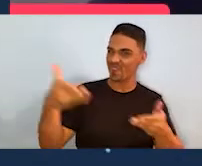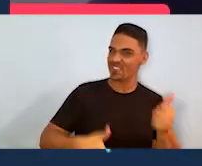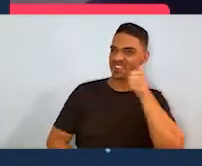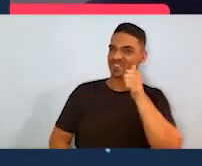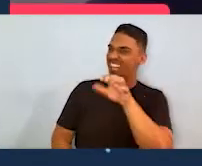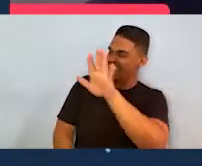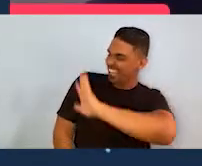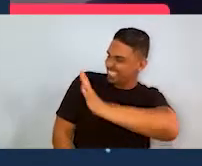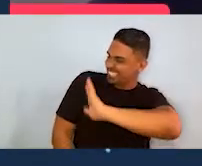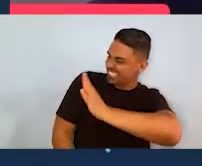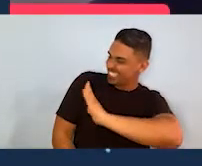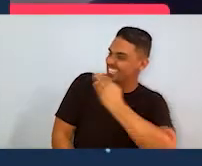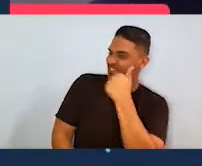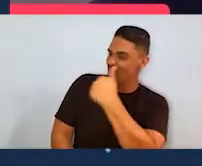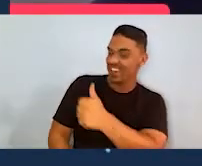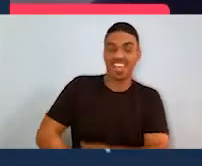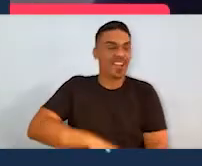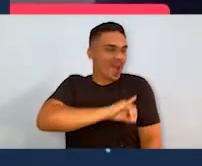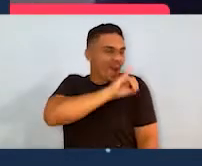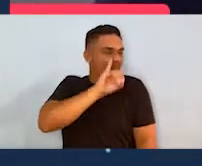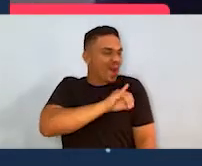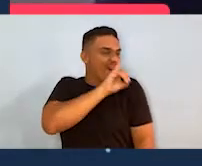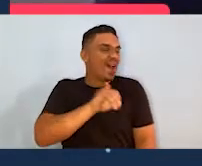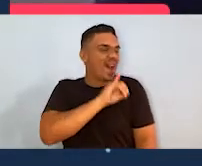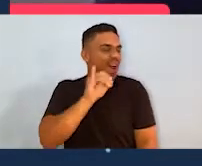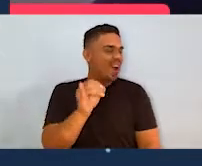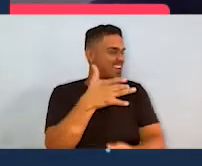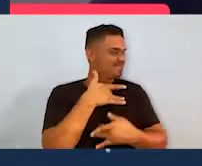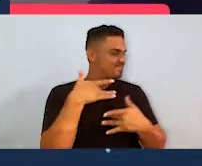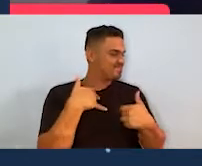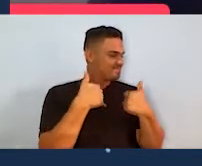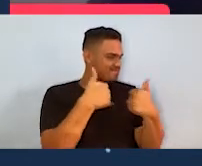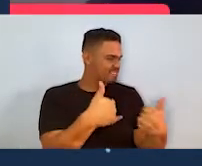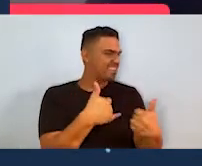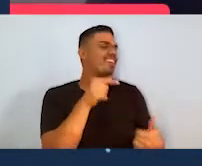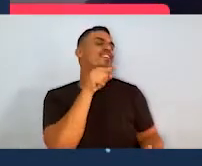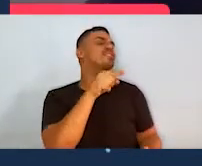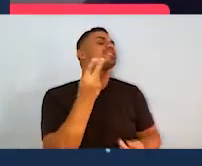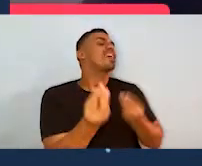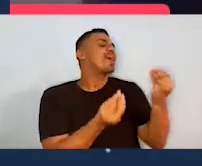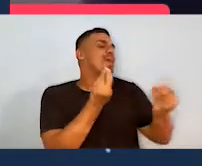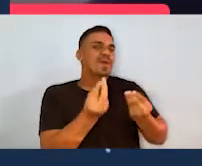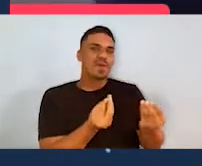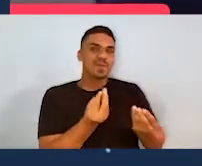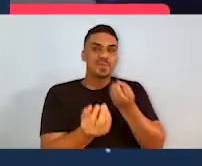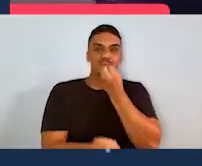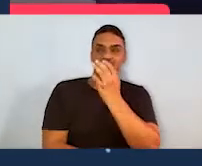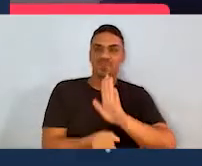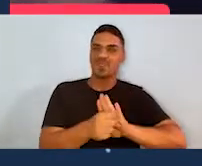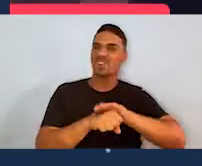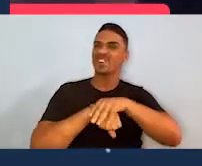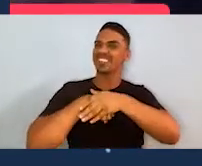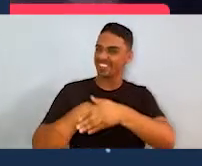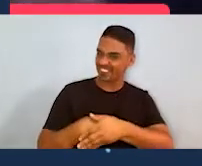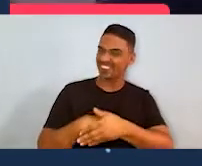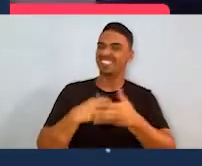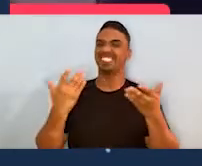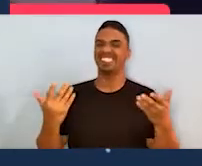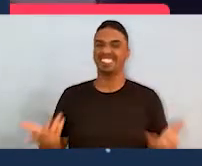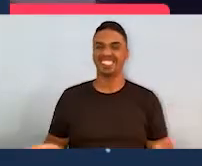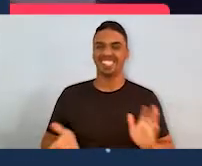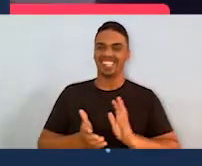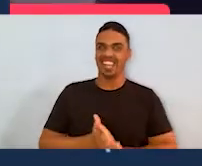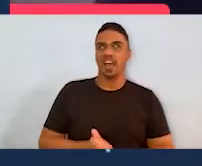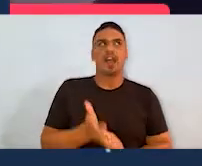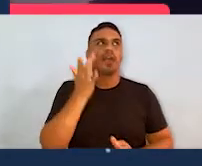Olá, Cecília, tudo bem? Oizinho, tudo bem contigo? Como é que tá? Oizinho, todo mundo, boa noite. Boa noite a